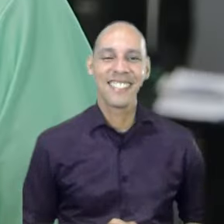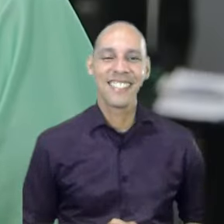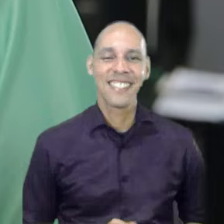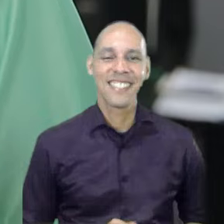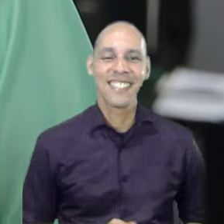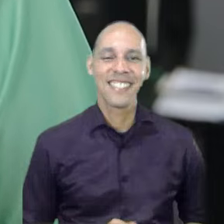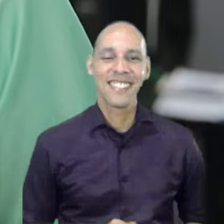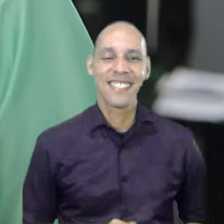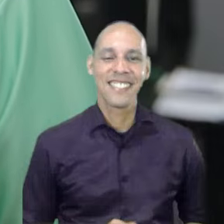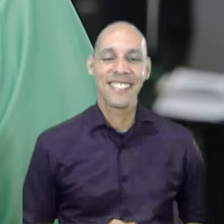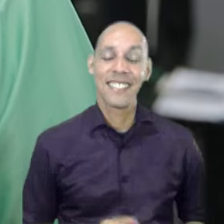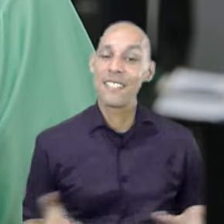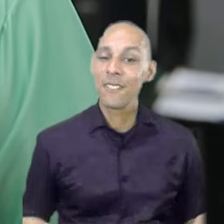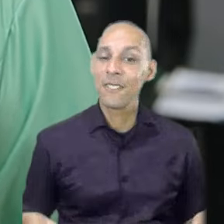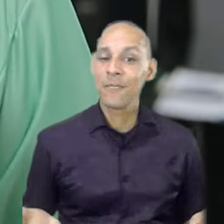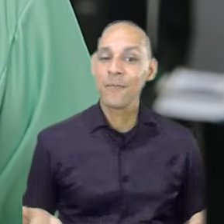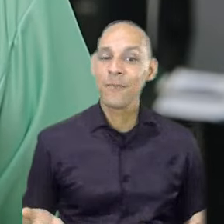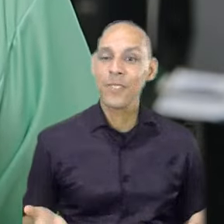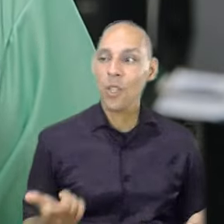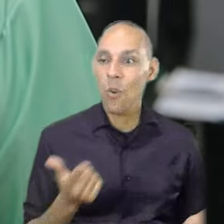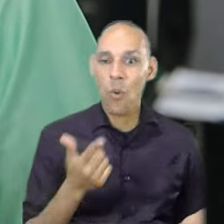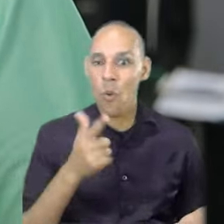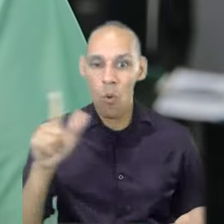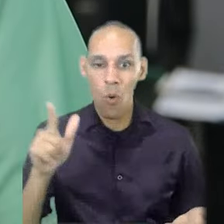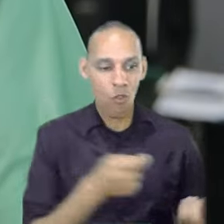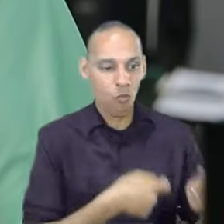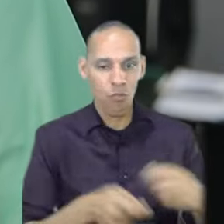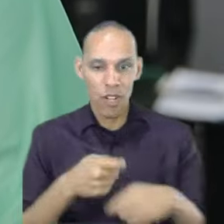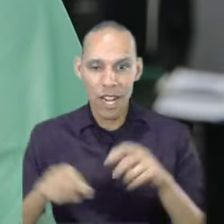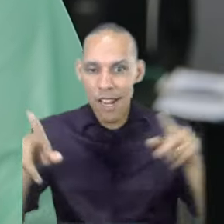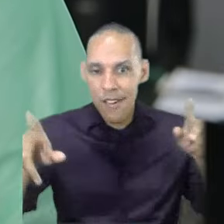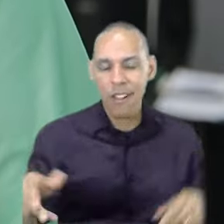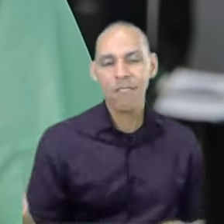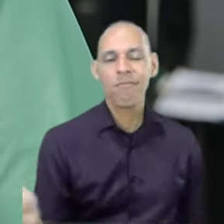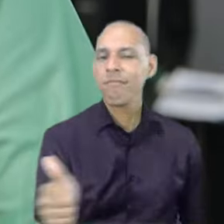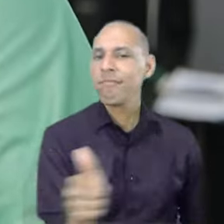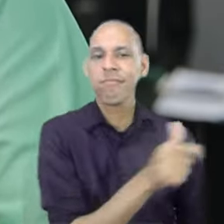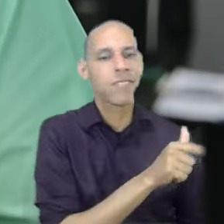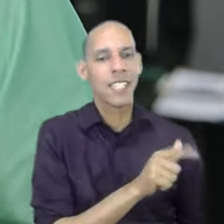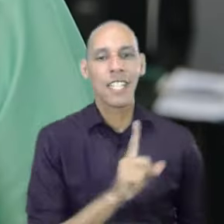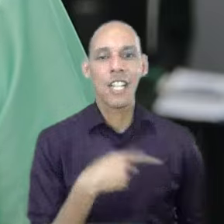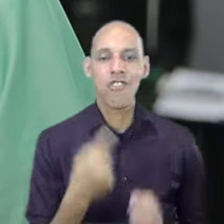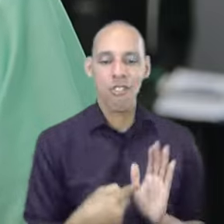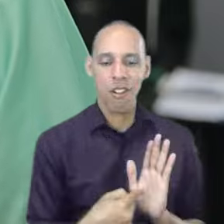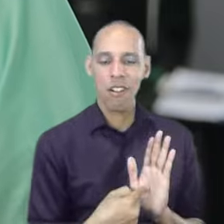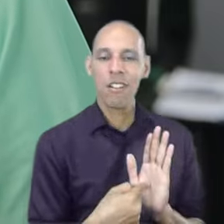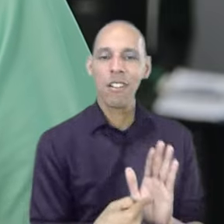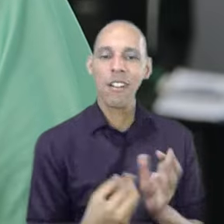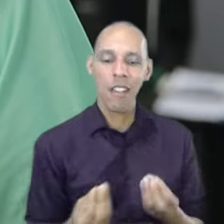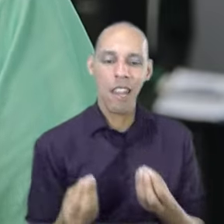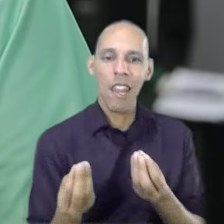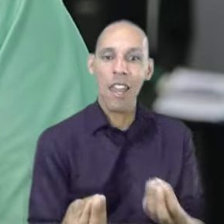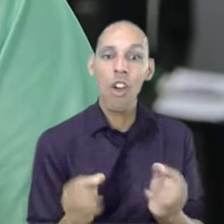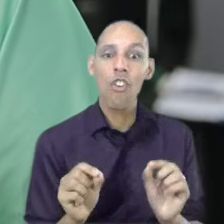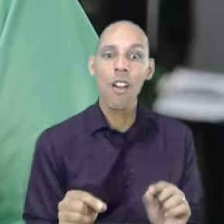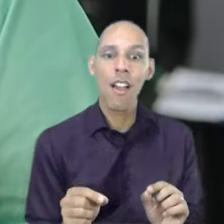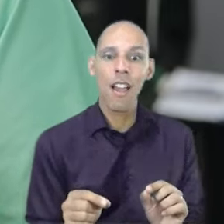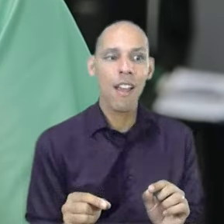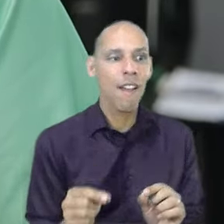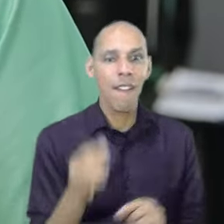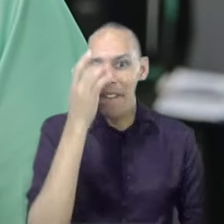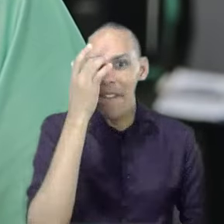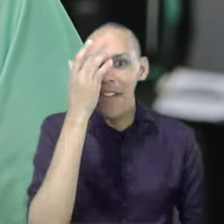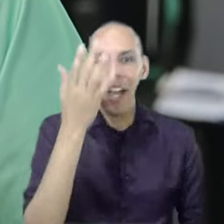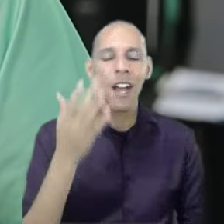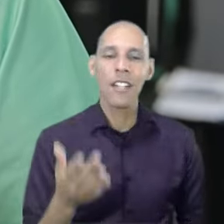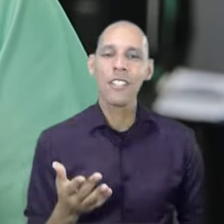Não tem nada parecido no mercado. E o que a gente oferece? Com essa praticidade toda, começou a surgir